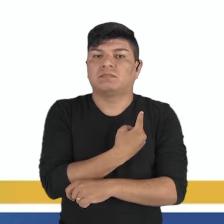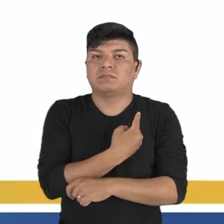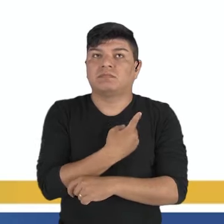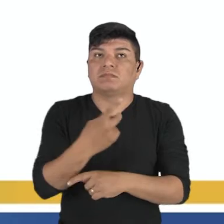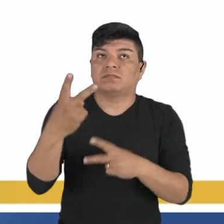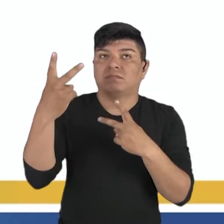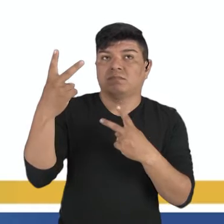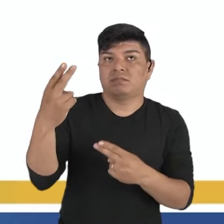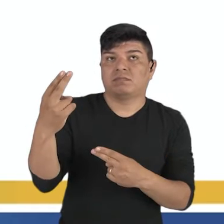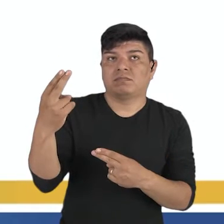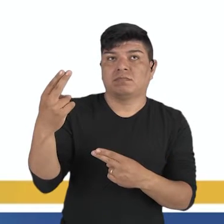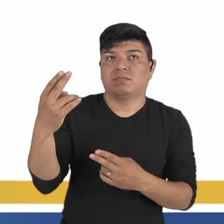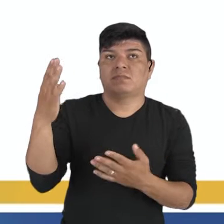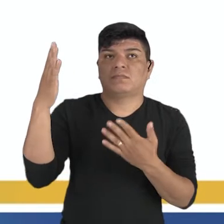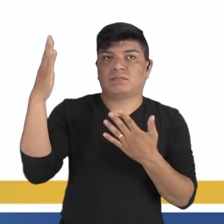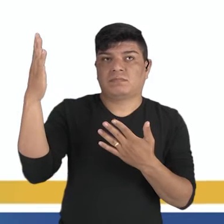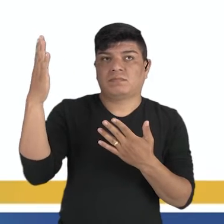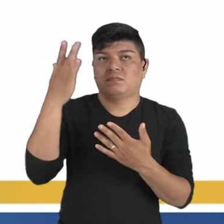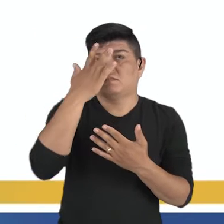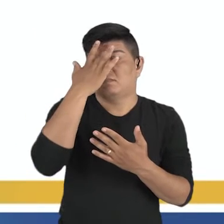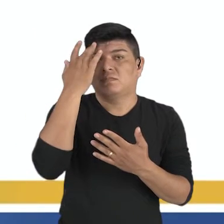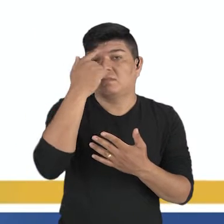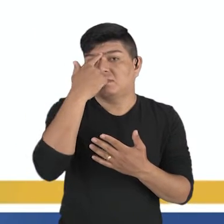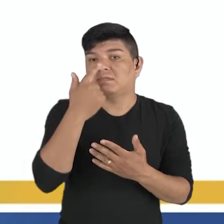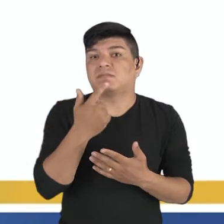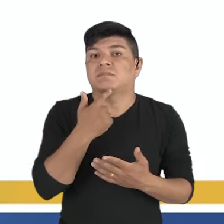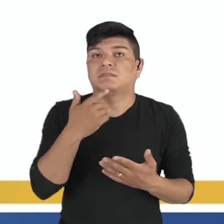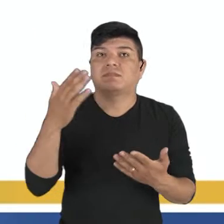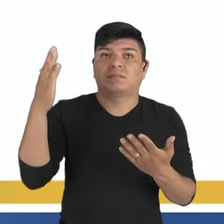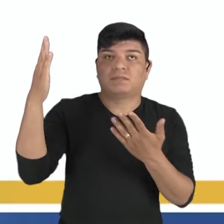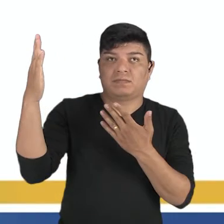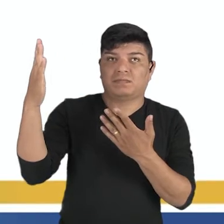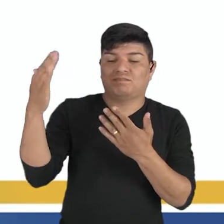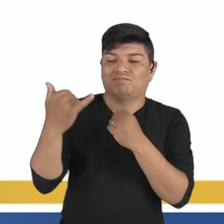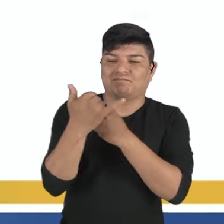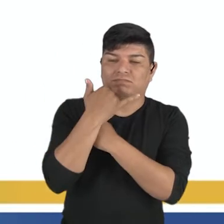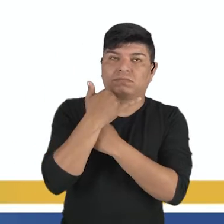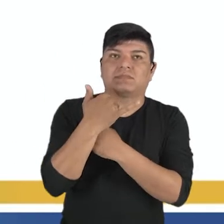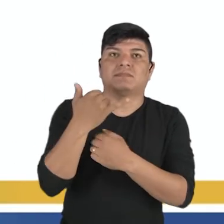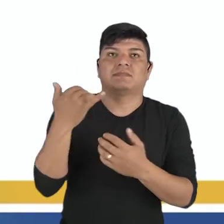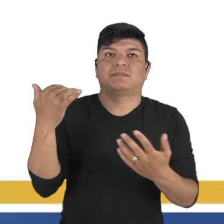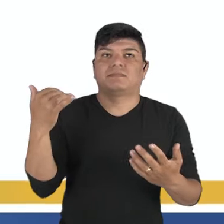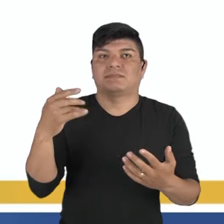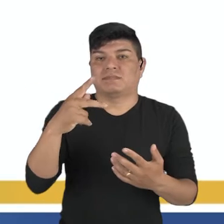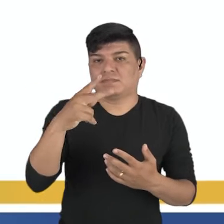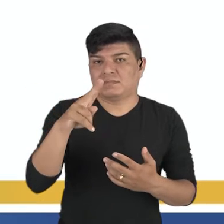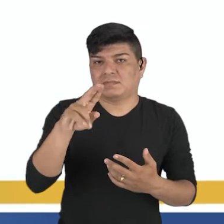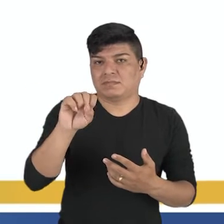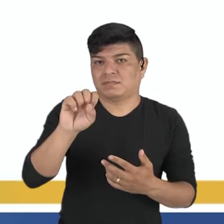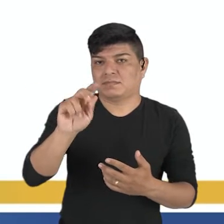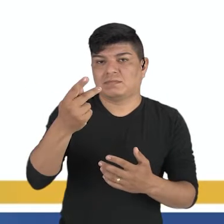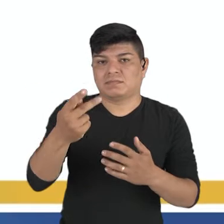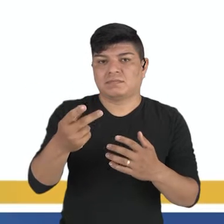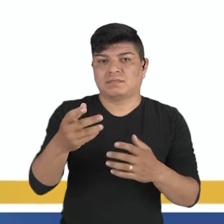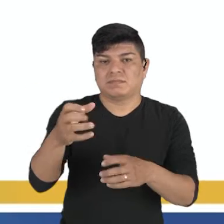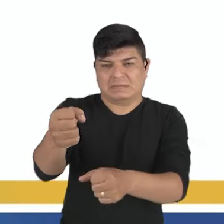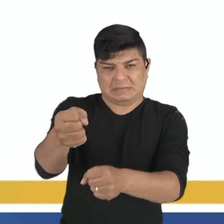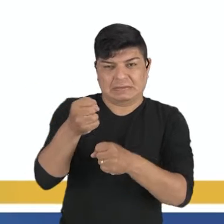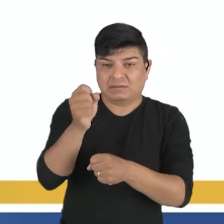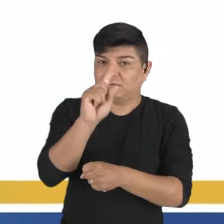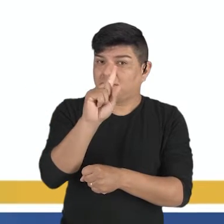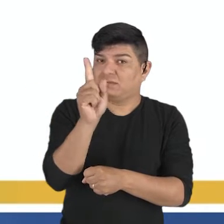como esse personagem aí da imagem está sendo enganado. Push não significa puxar,